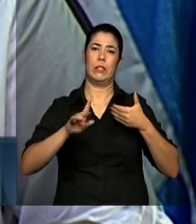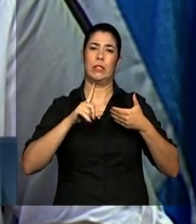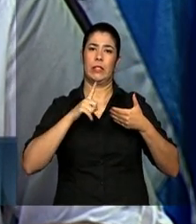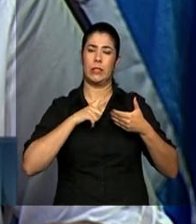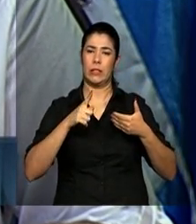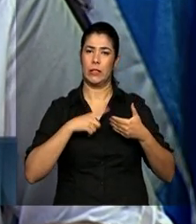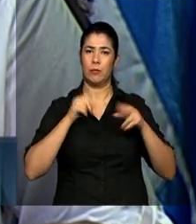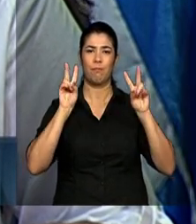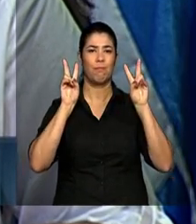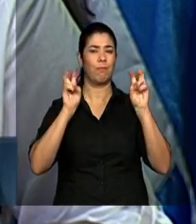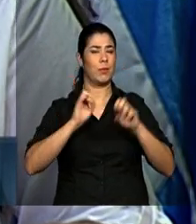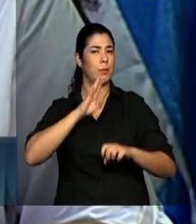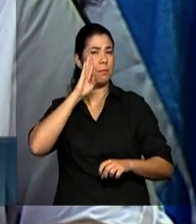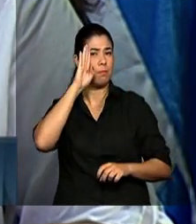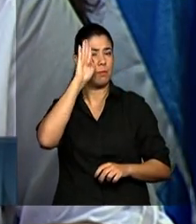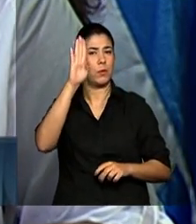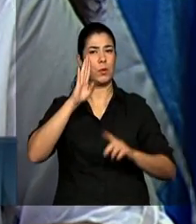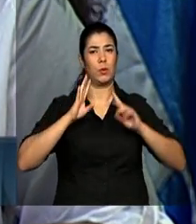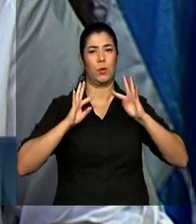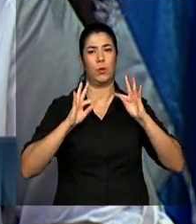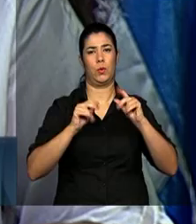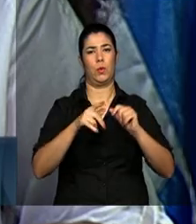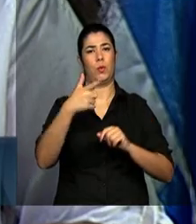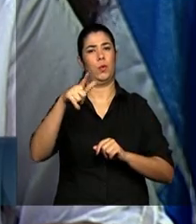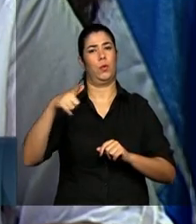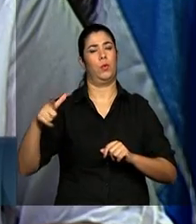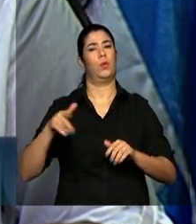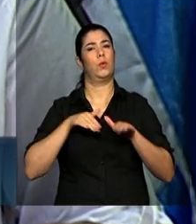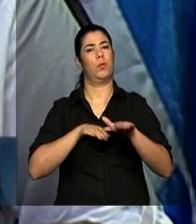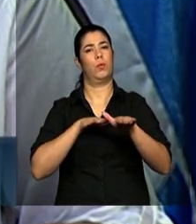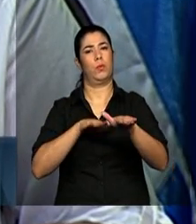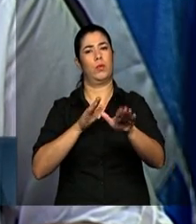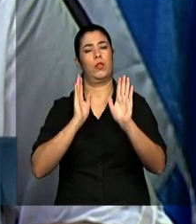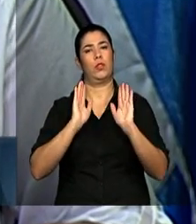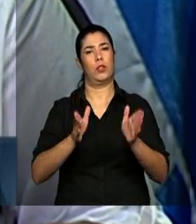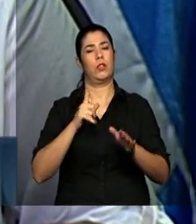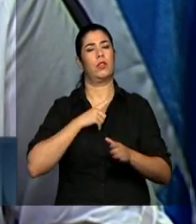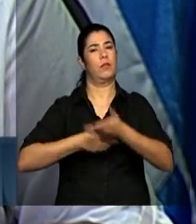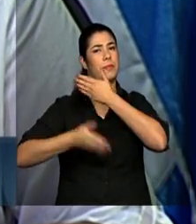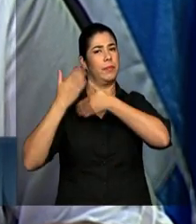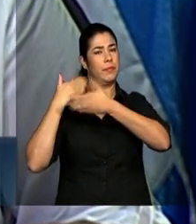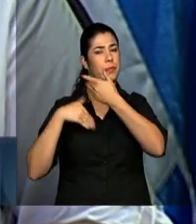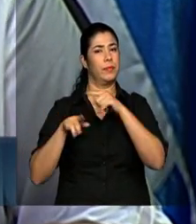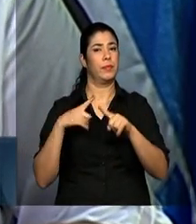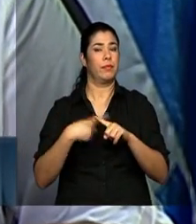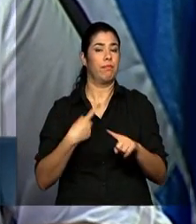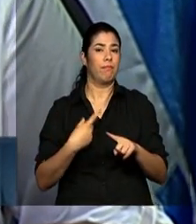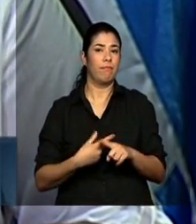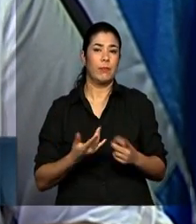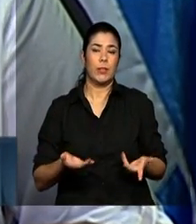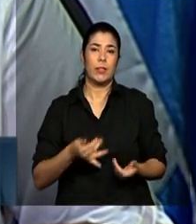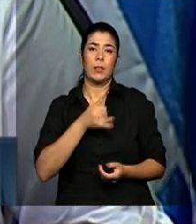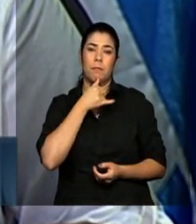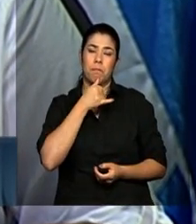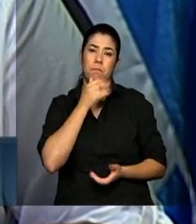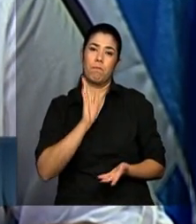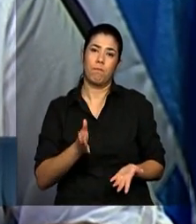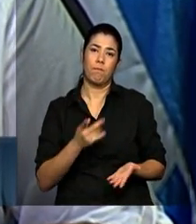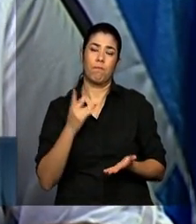vem sendo pauta prioritária em todas as nossas reivindicações, em todas as nossas marchas, porque, infelizmente, ainda